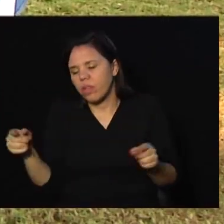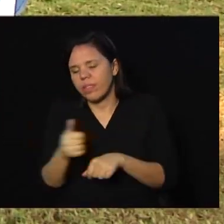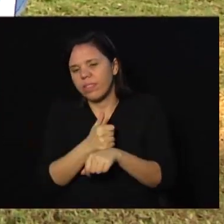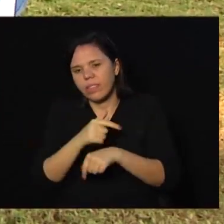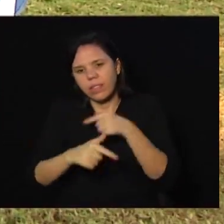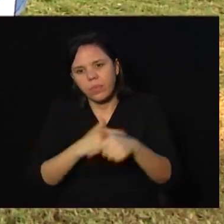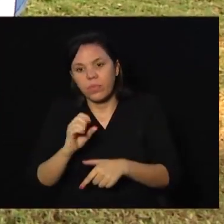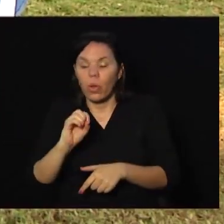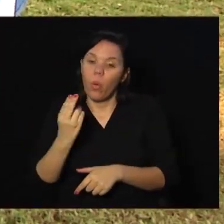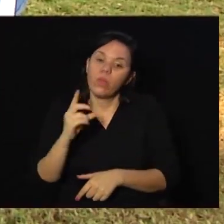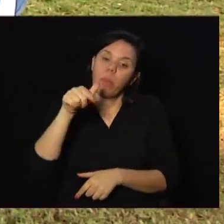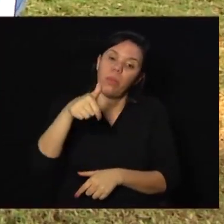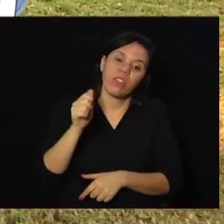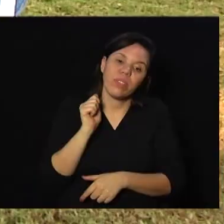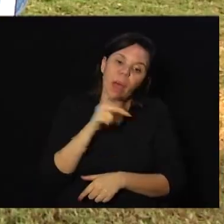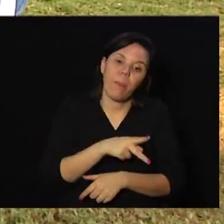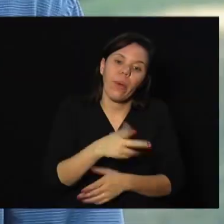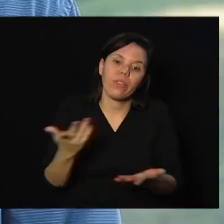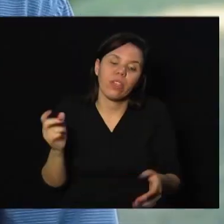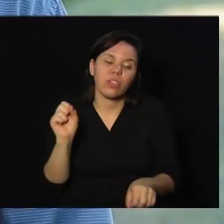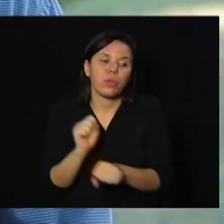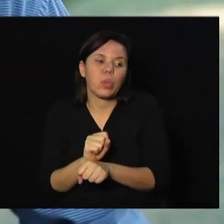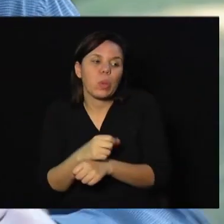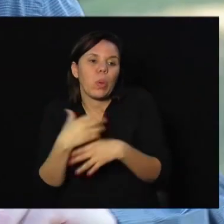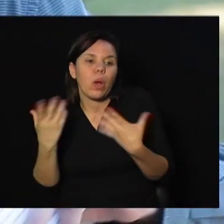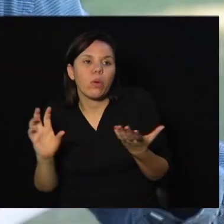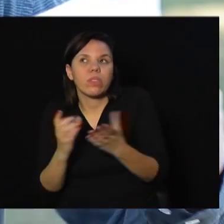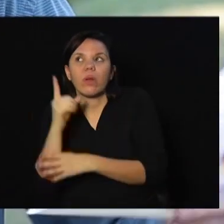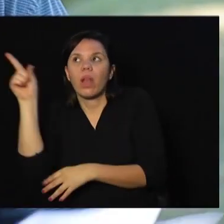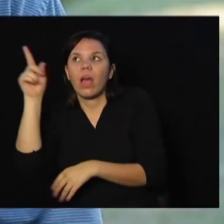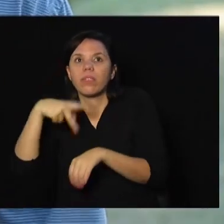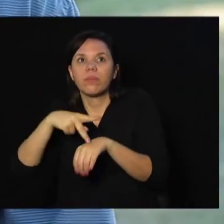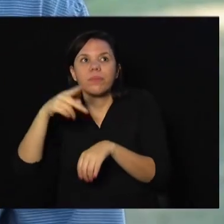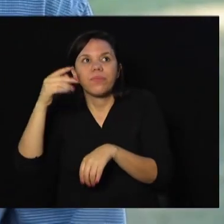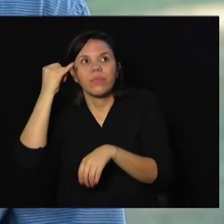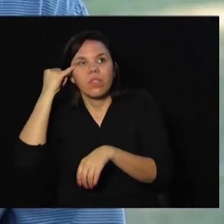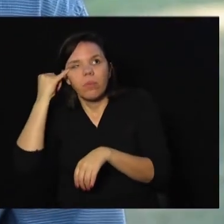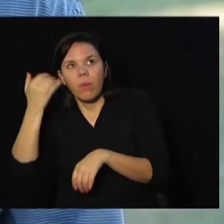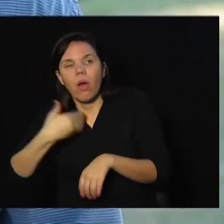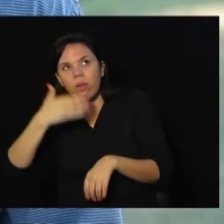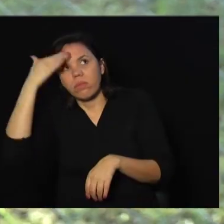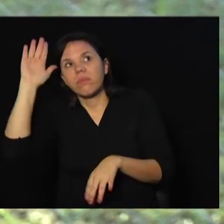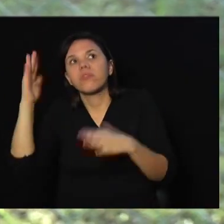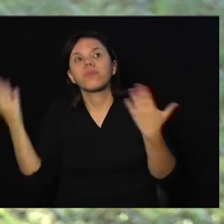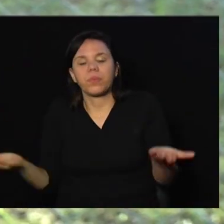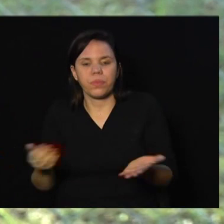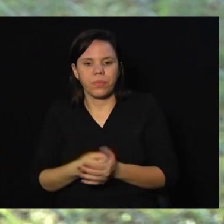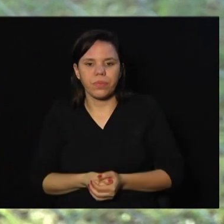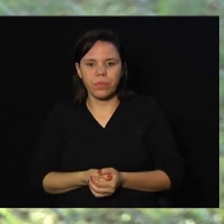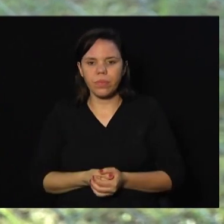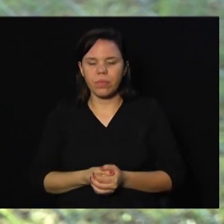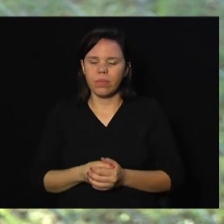pode ser depois que você pendurou as chuteiras, algo que aconteceu no Japão, Arábia Saudita. Talvez, como eu